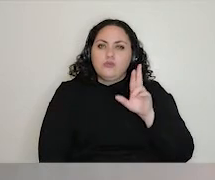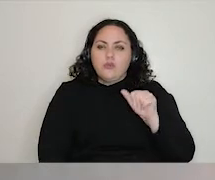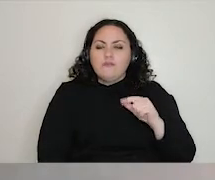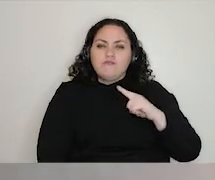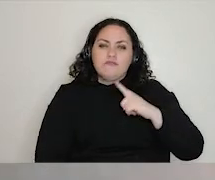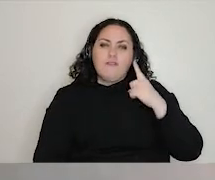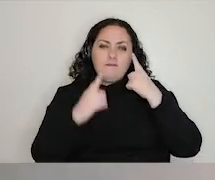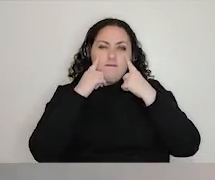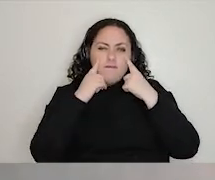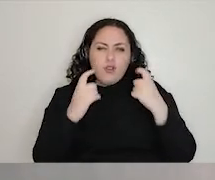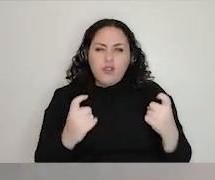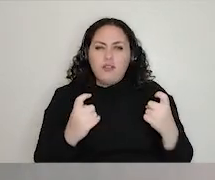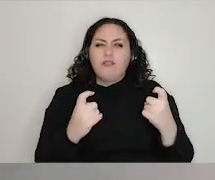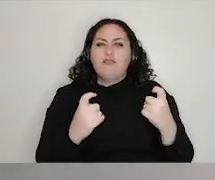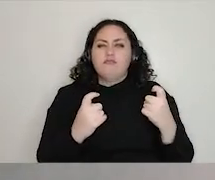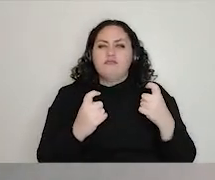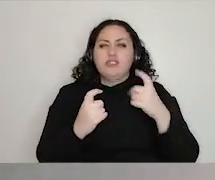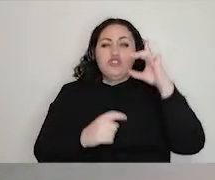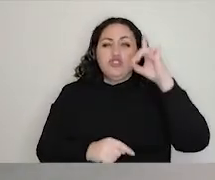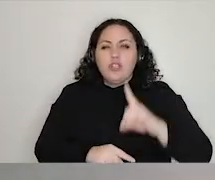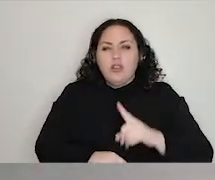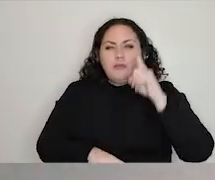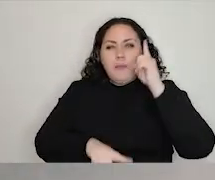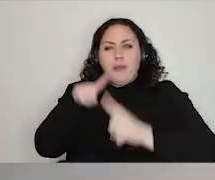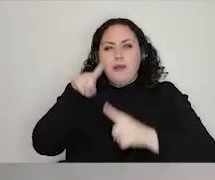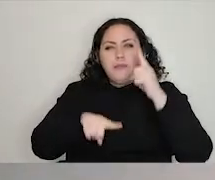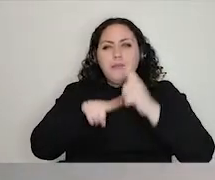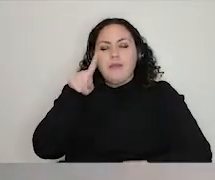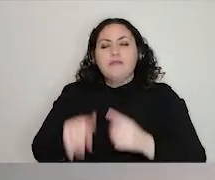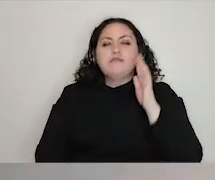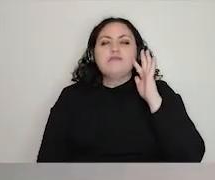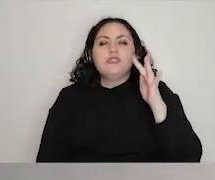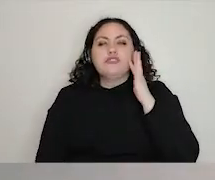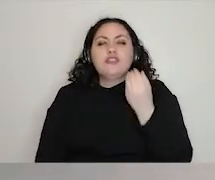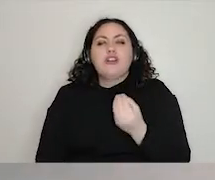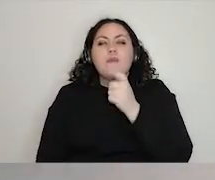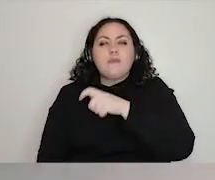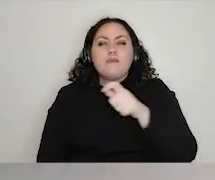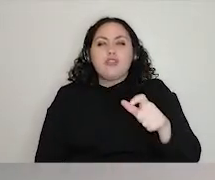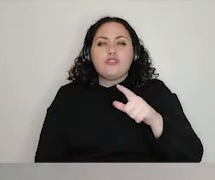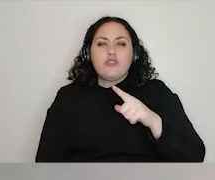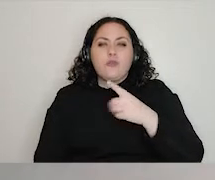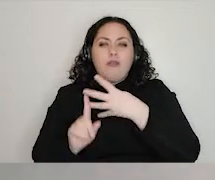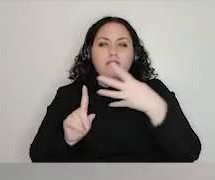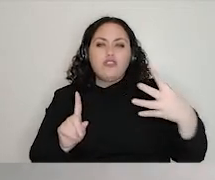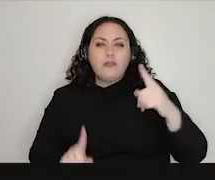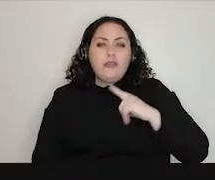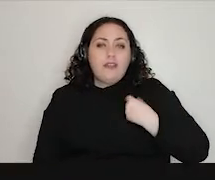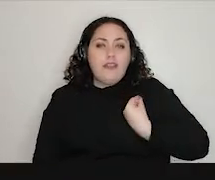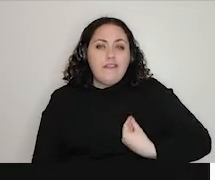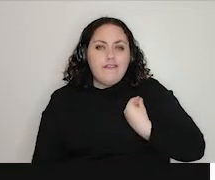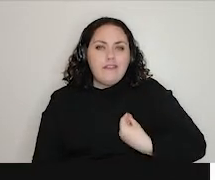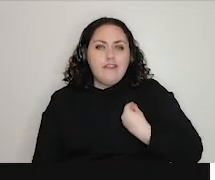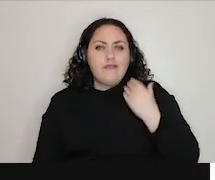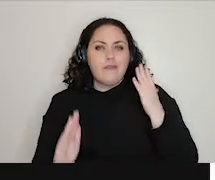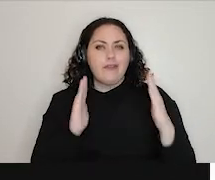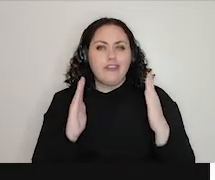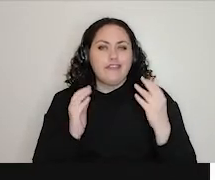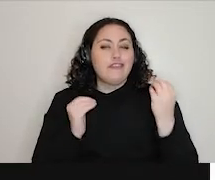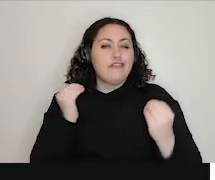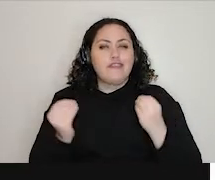de direitos. Imaginem, né, o viver de um LGBTQIA+, nesse contexto.